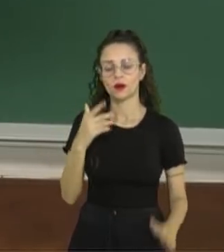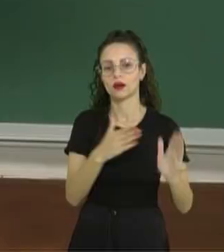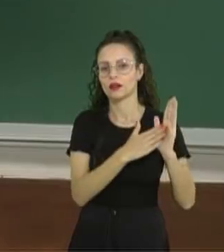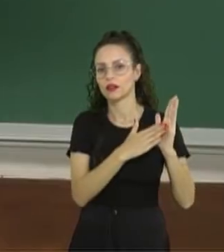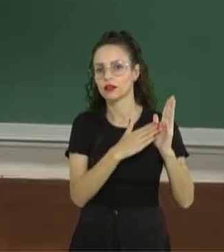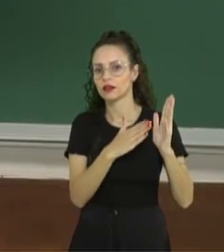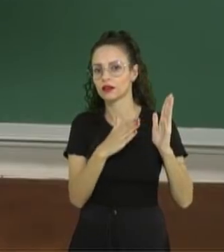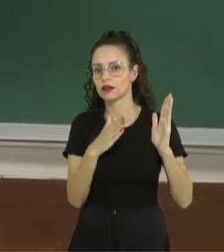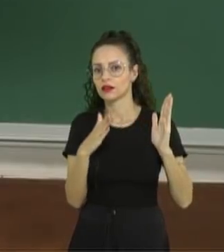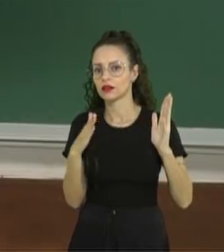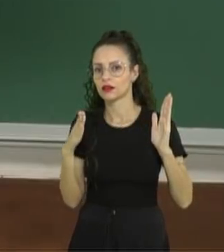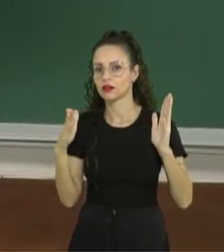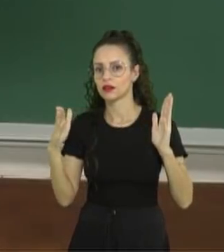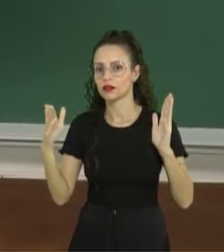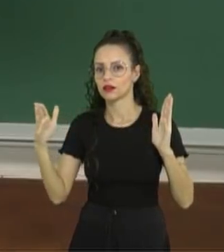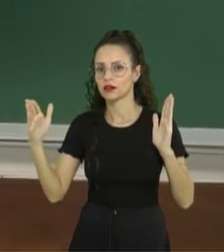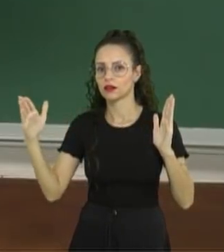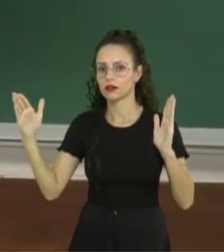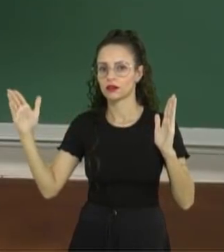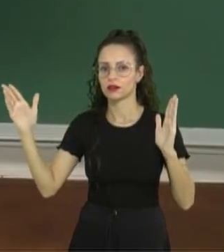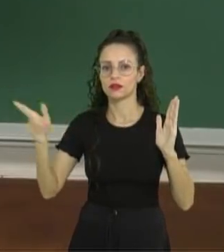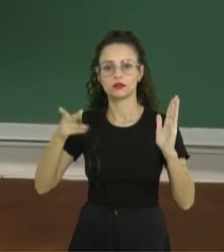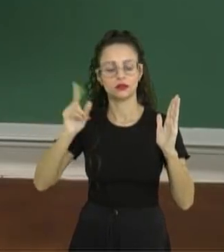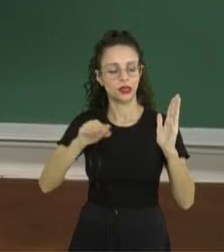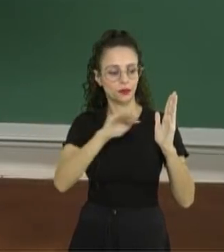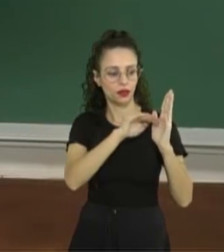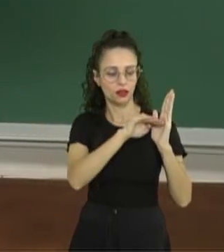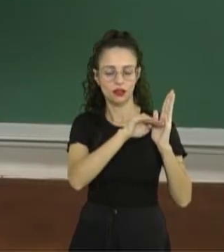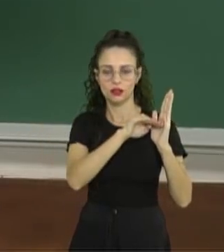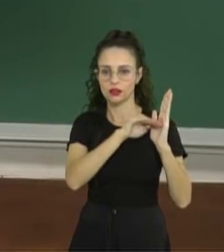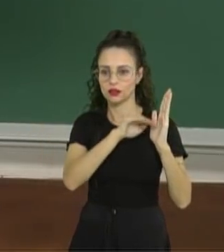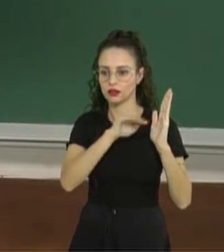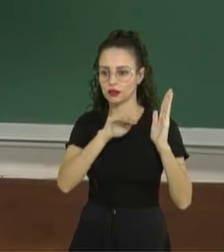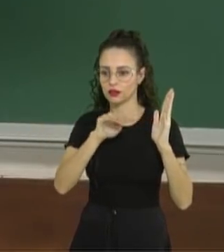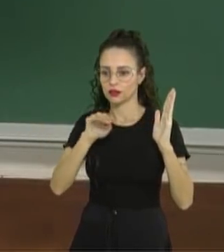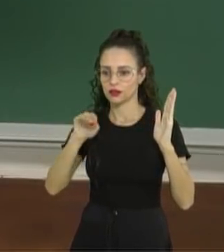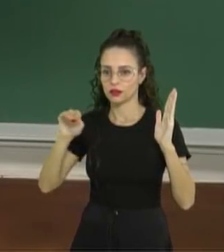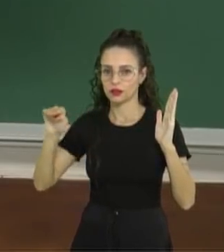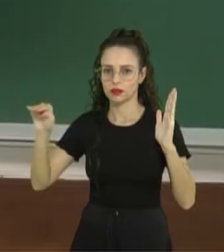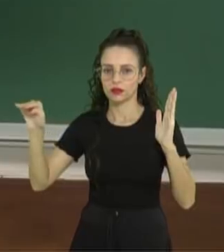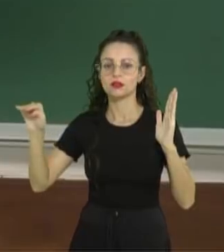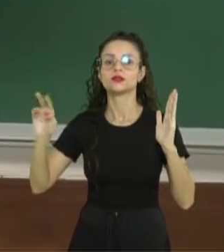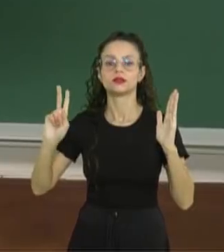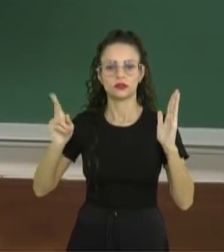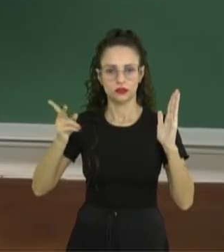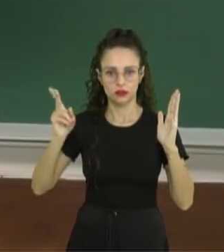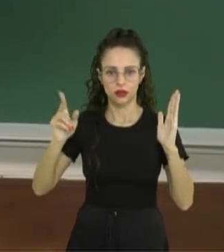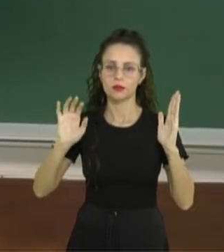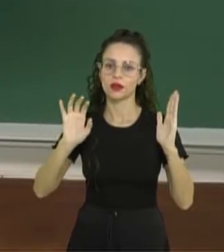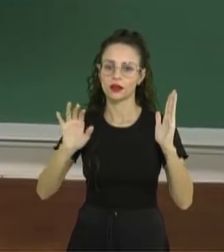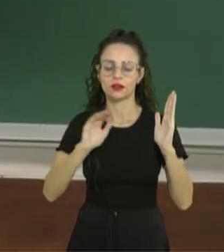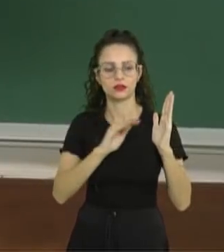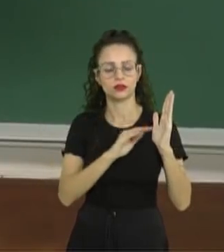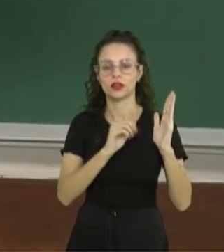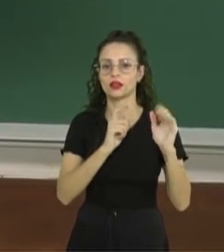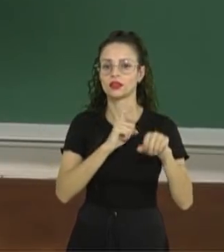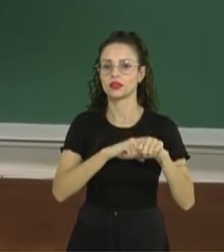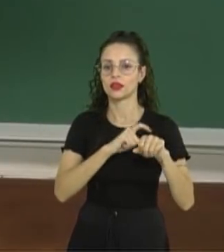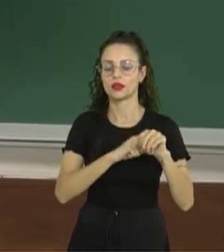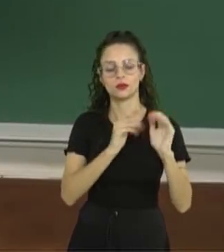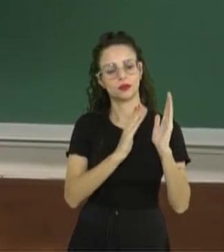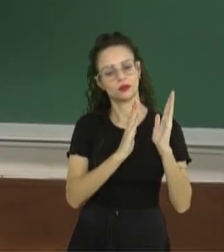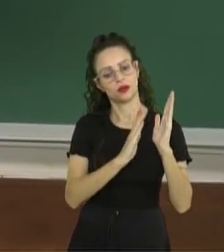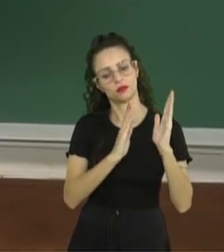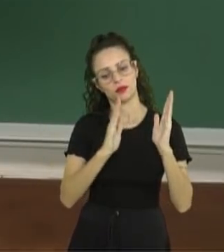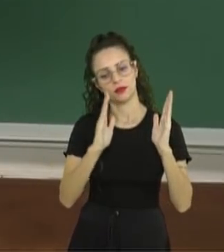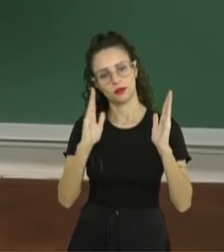assim, professor, linear? Vai para frente. Sempre uma linha, linear, uma linha. Sempre nessa linha cronológica, indo